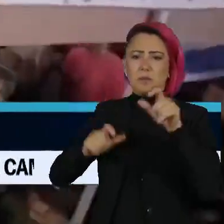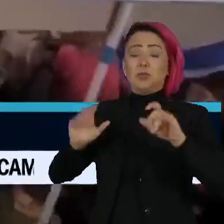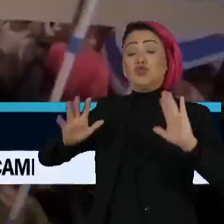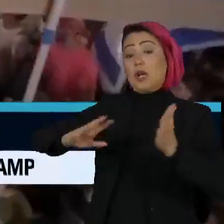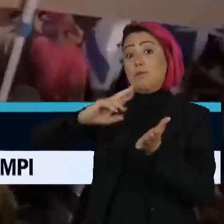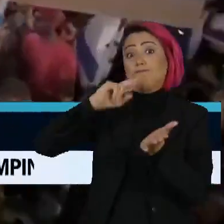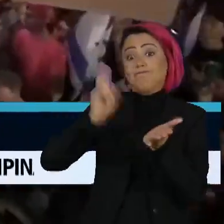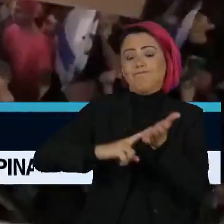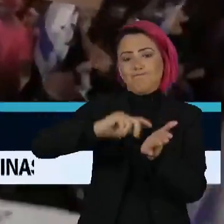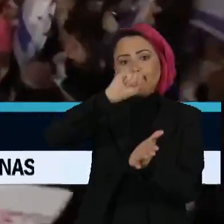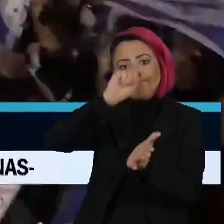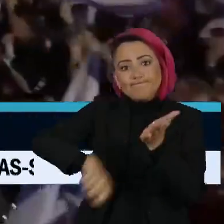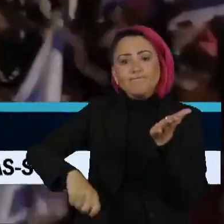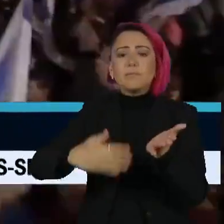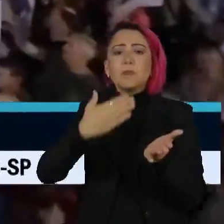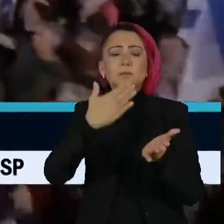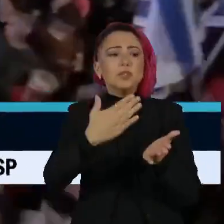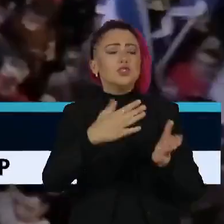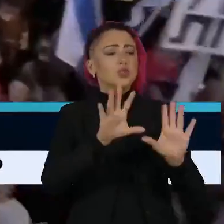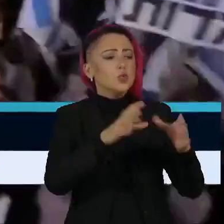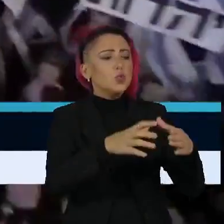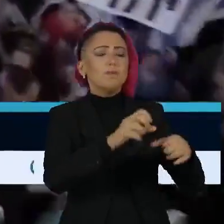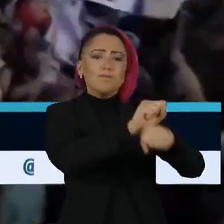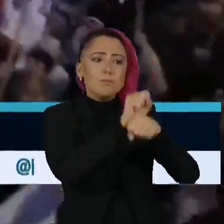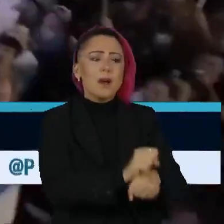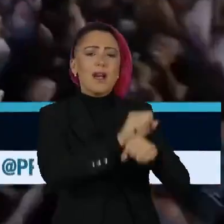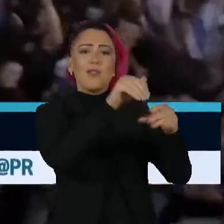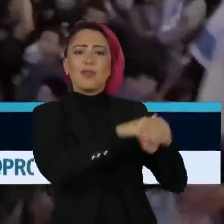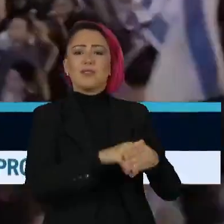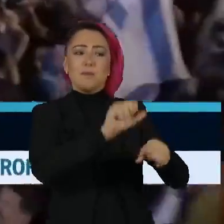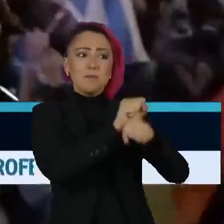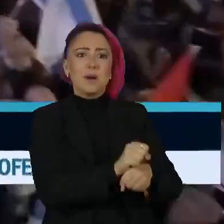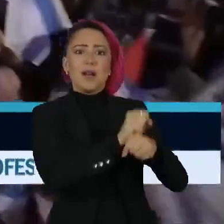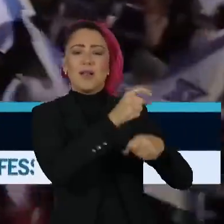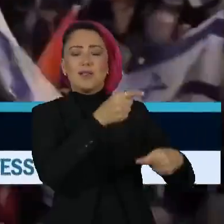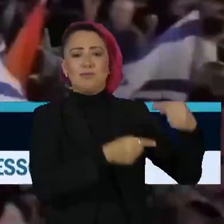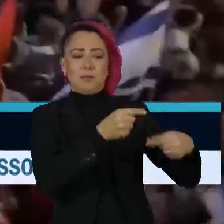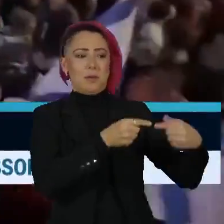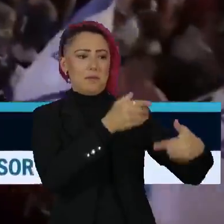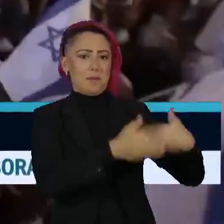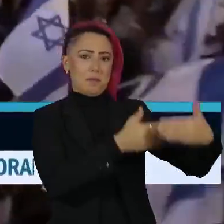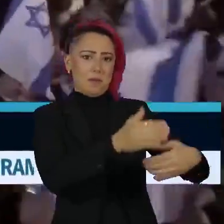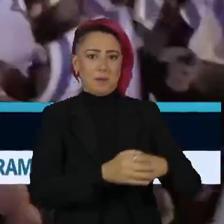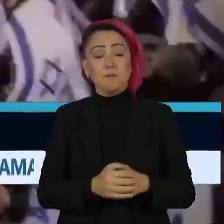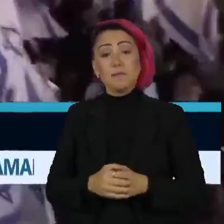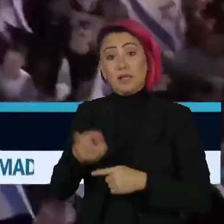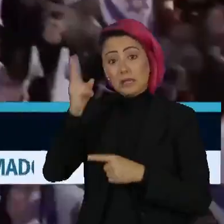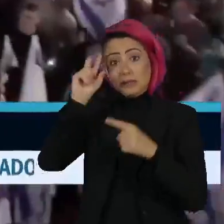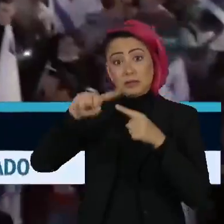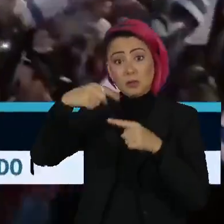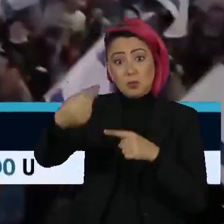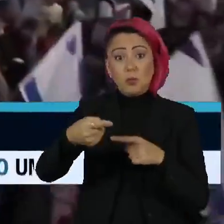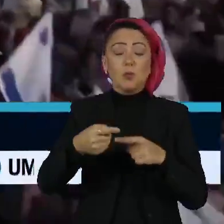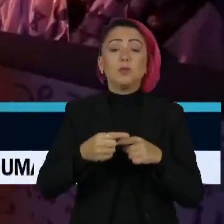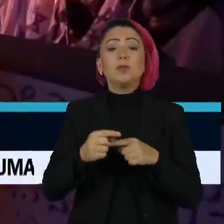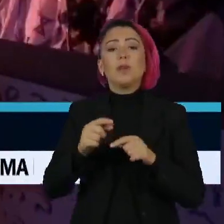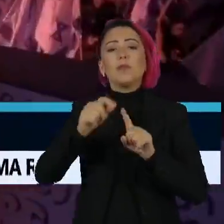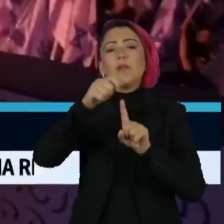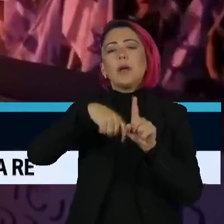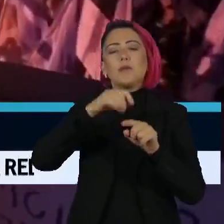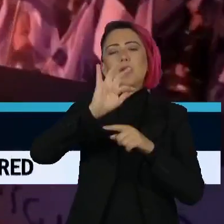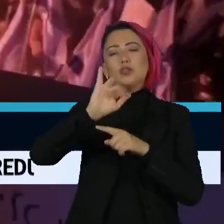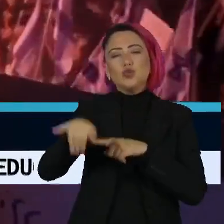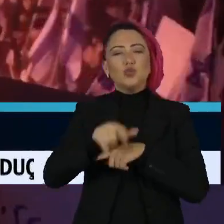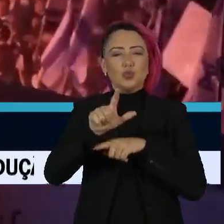carta pedindo que o parlamento não prossiga com a votação, marcada inicialmente para segunda-feira, antes do recesso no fim de julho. E